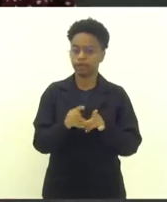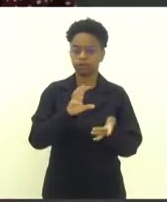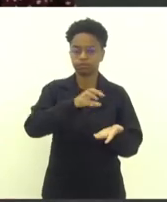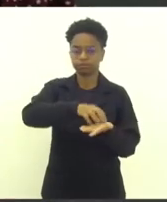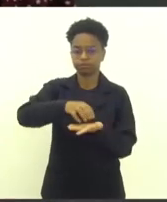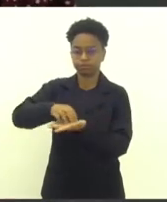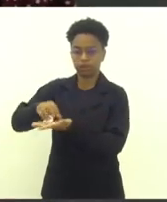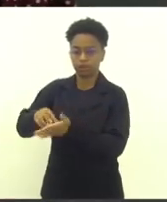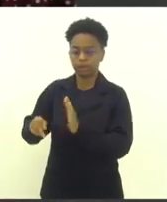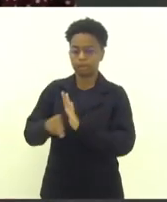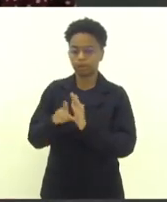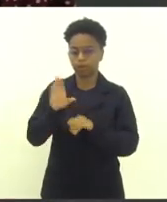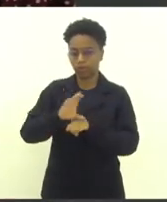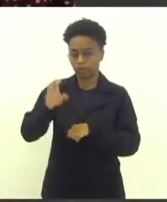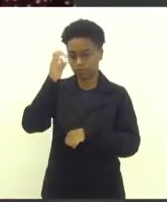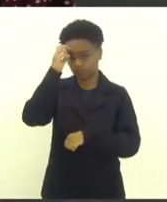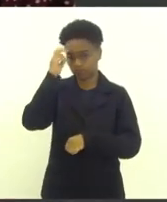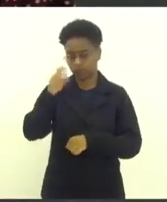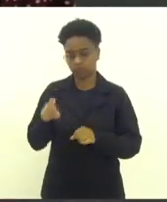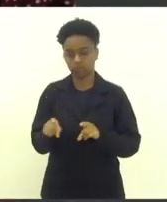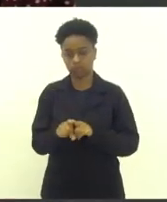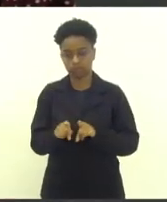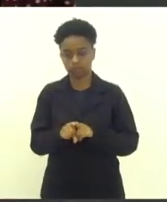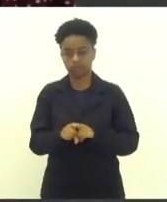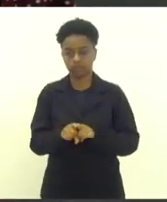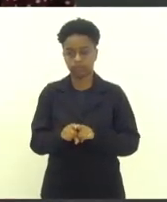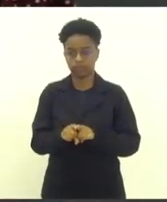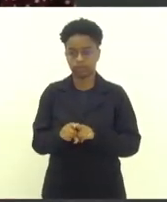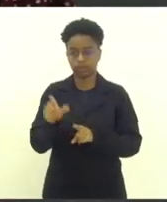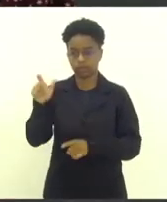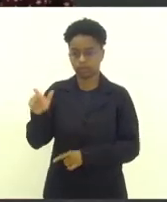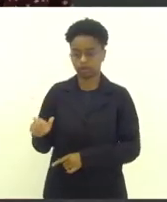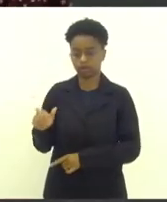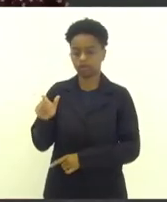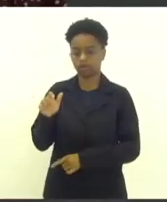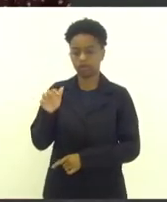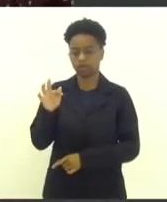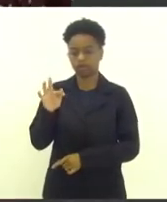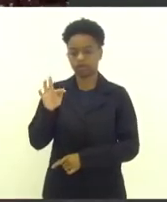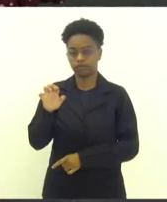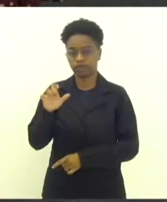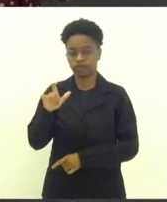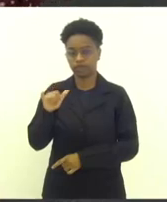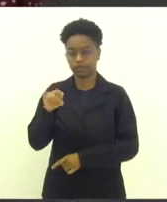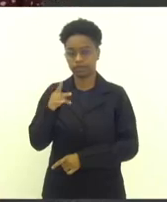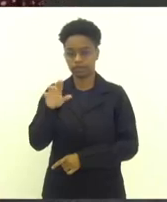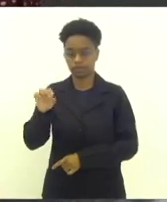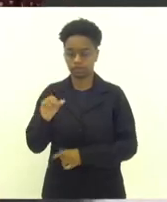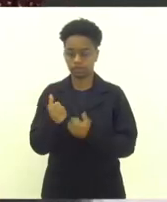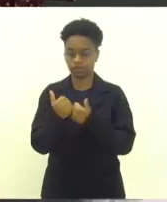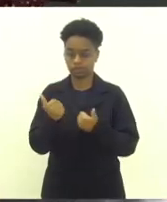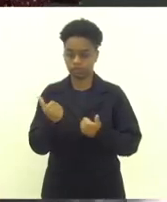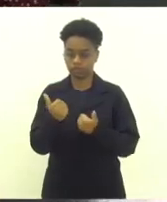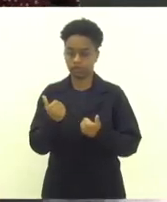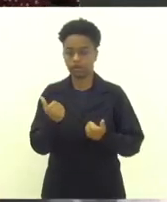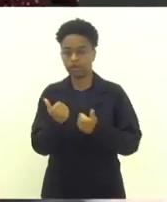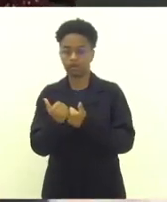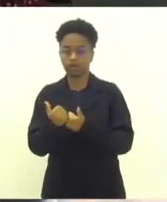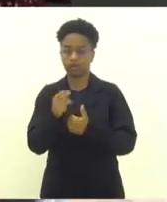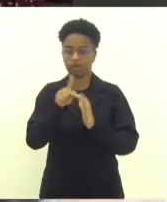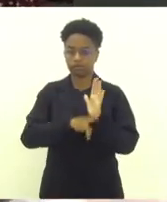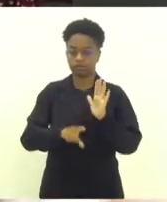instrumentos de cultura e Felipinho ravis ele é qual autor é do pl